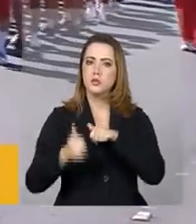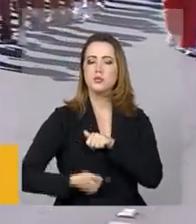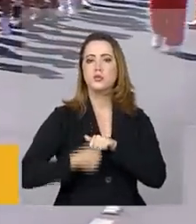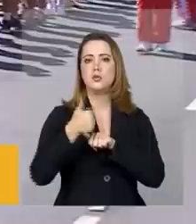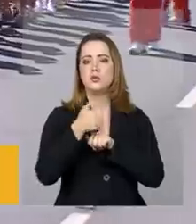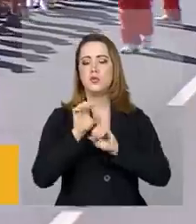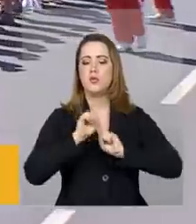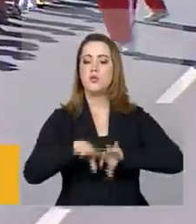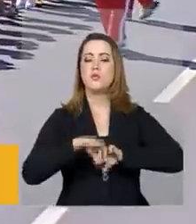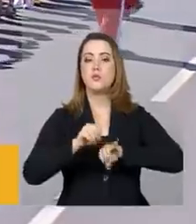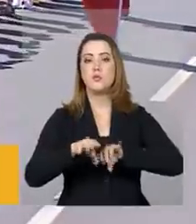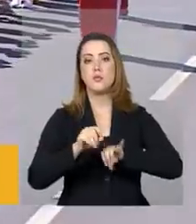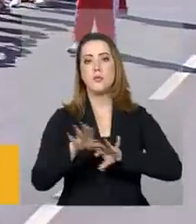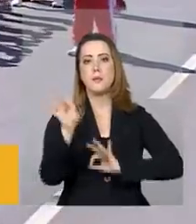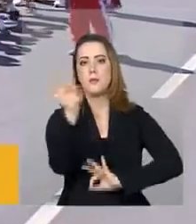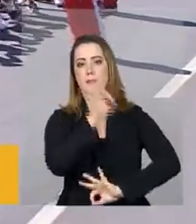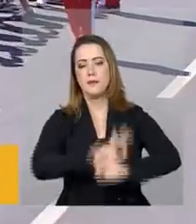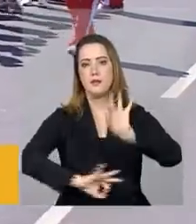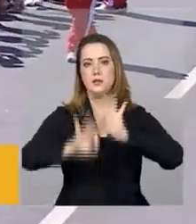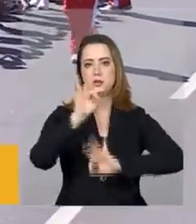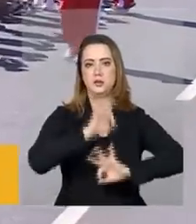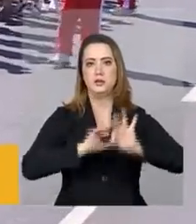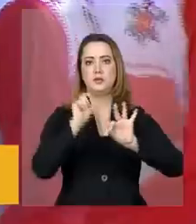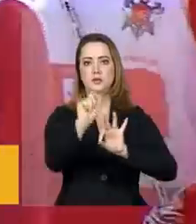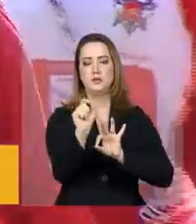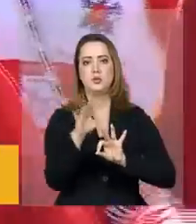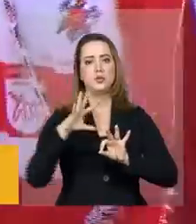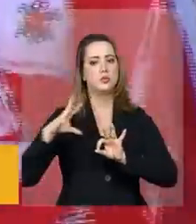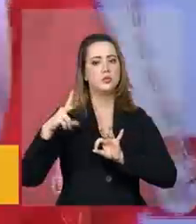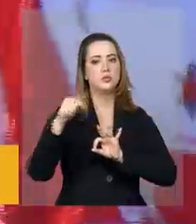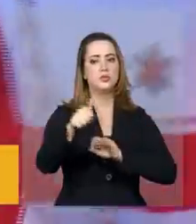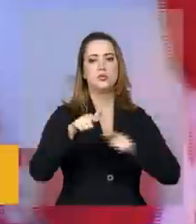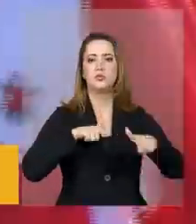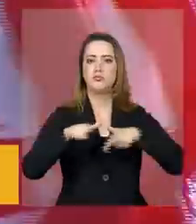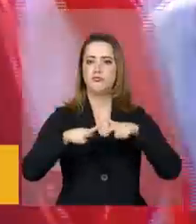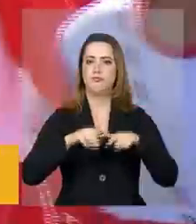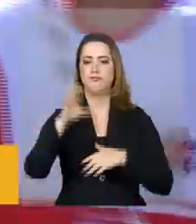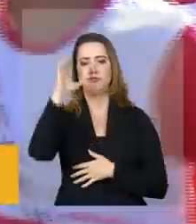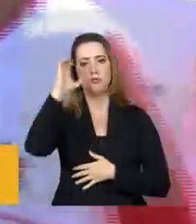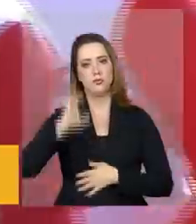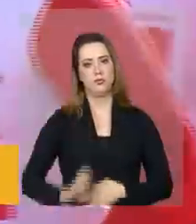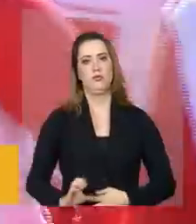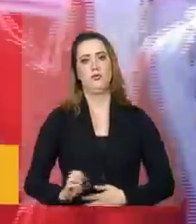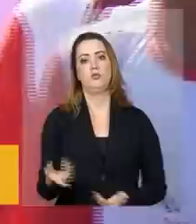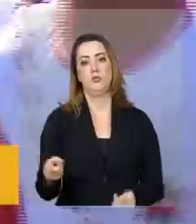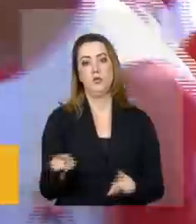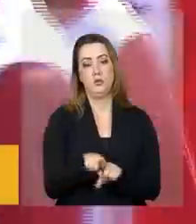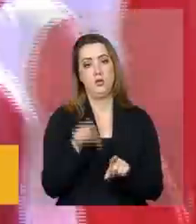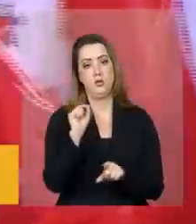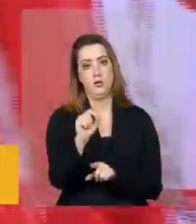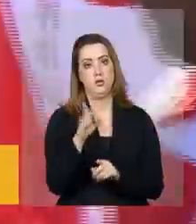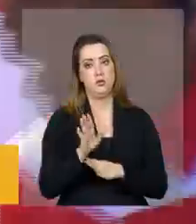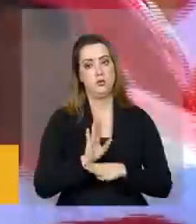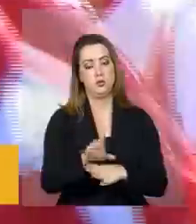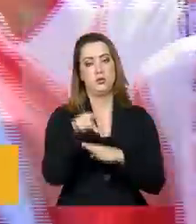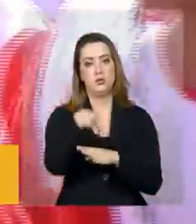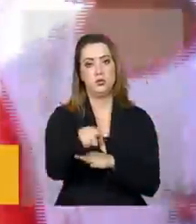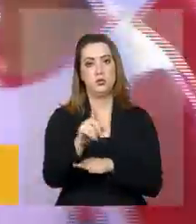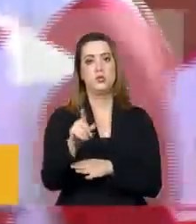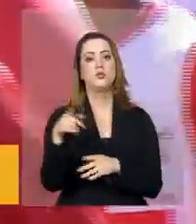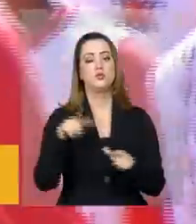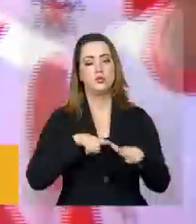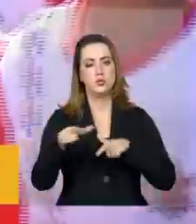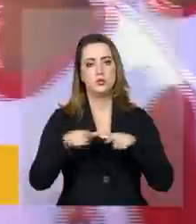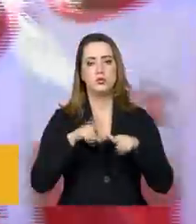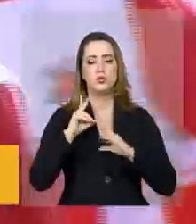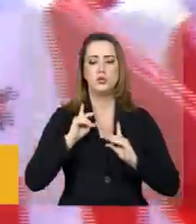educativo, preparando-os para o exercício pleno de cidadania, além de colaborar com a garantia do exercício dos direitos